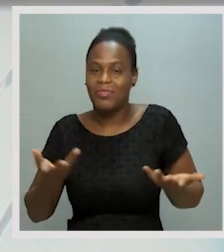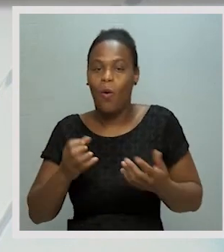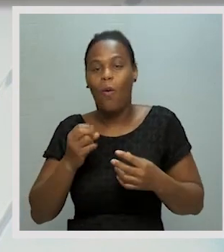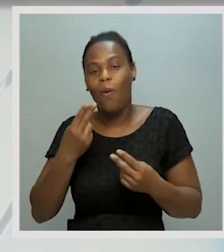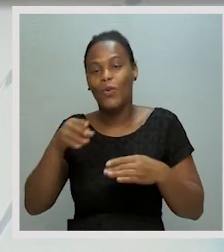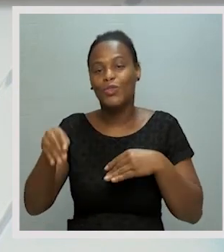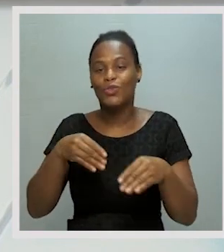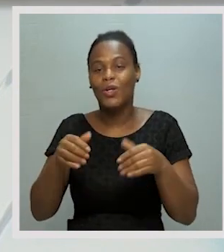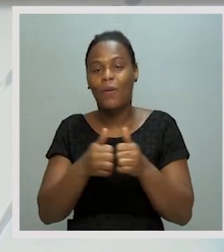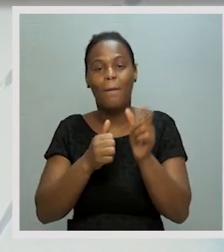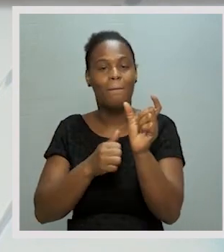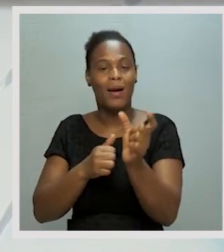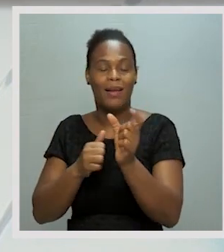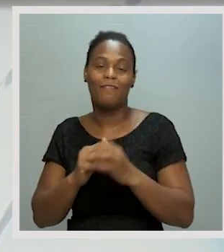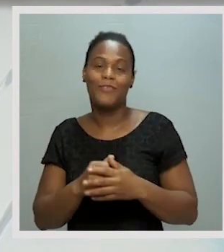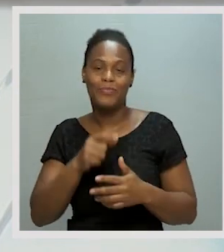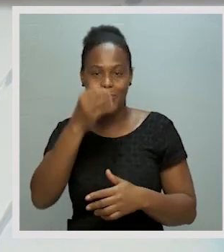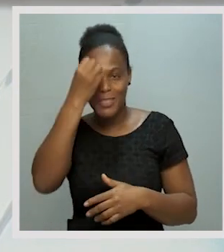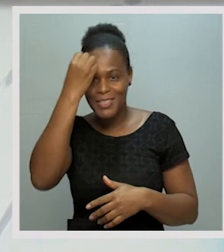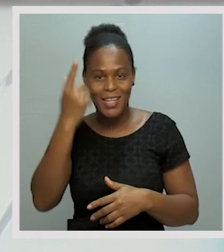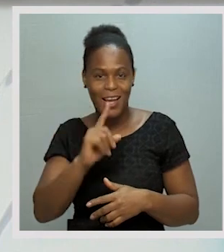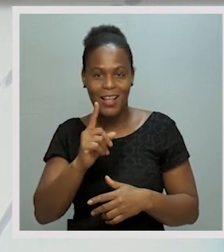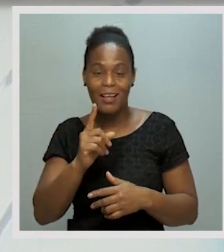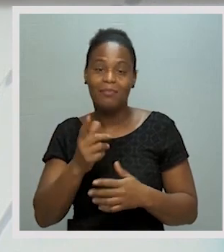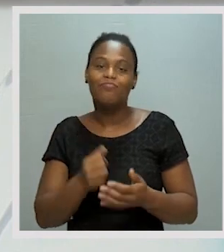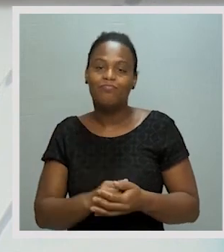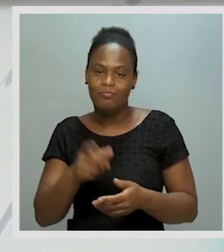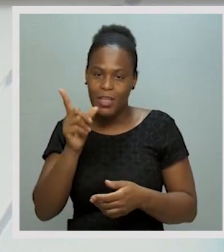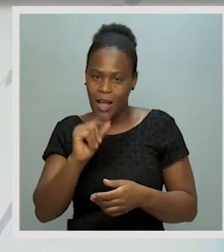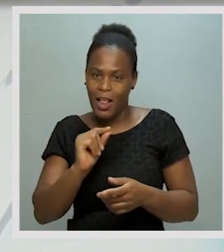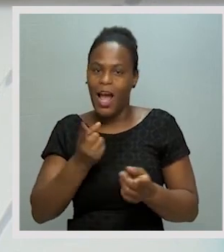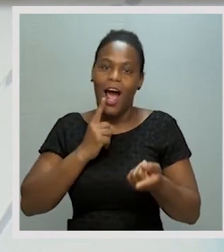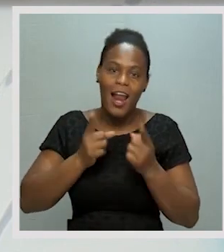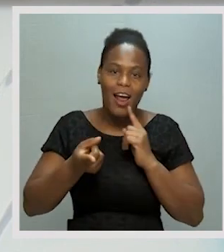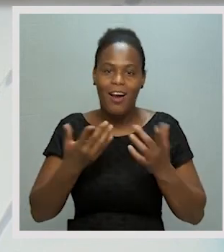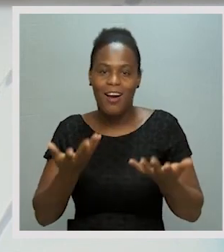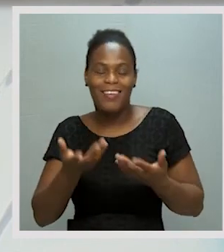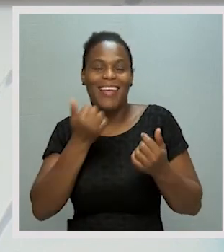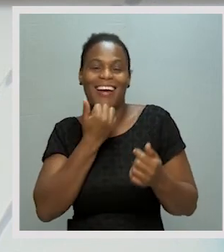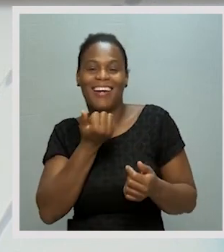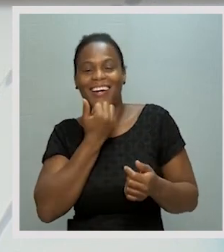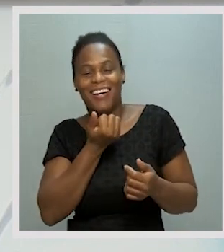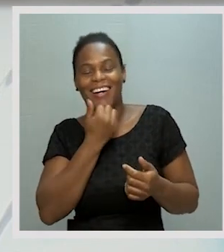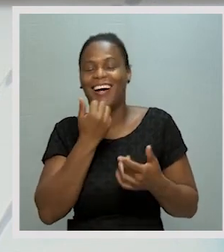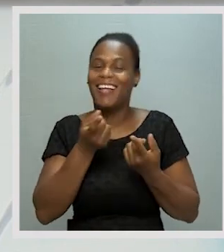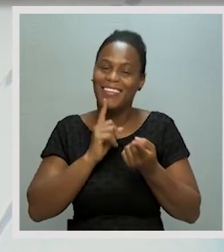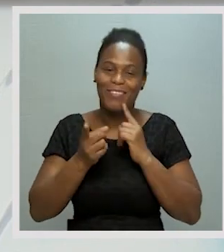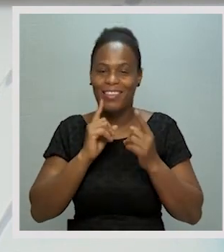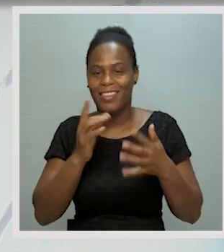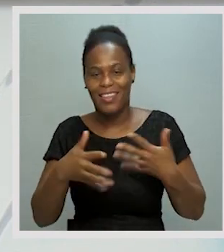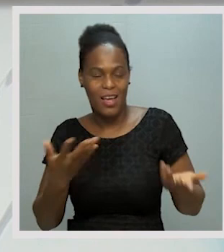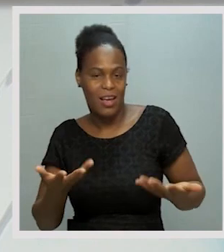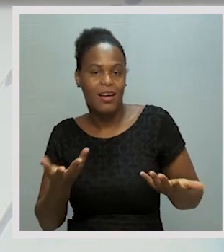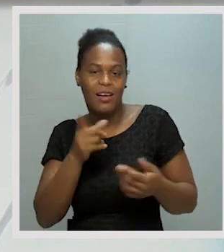também jogar com as palavras. Não se esqueçam, anedotas também, não é? Faz-nos rir, faz-nos